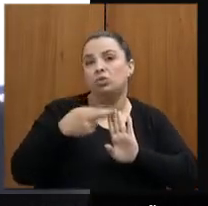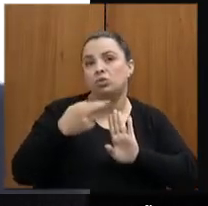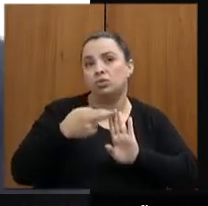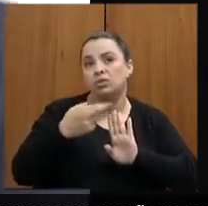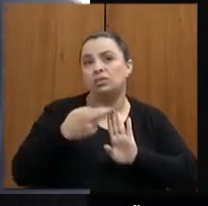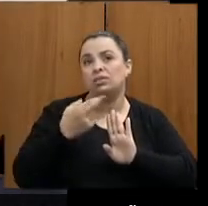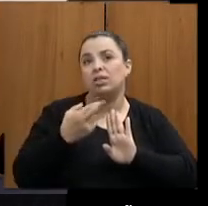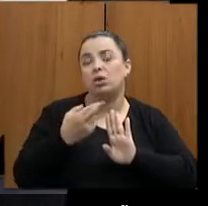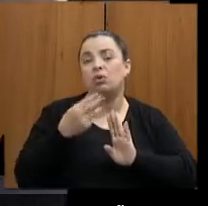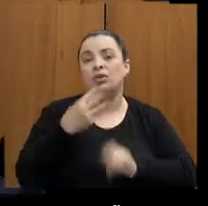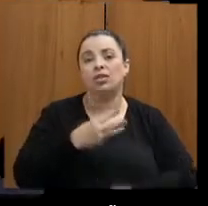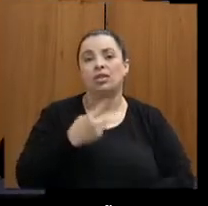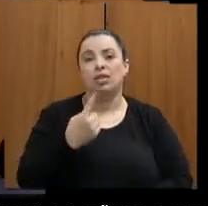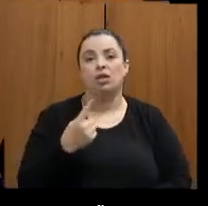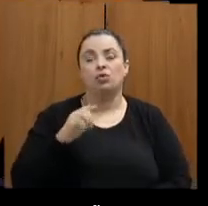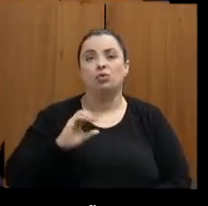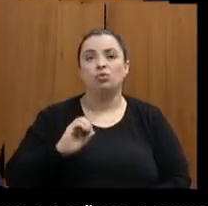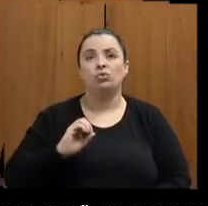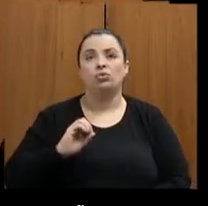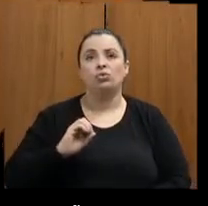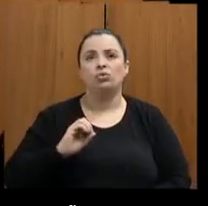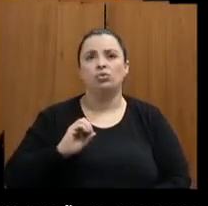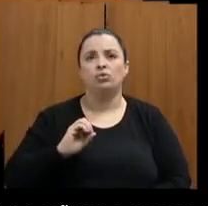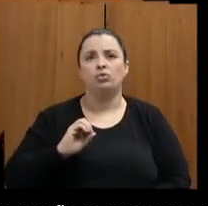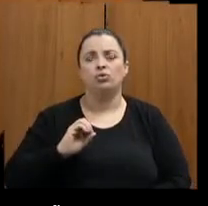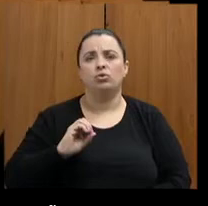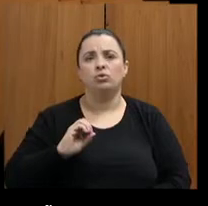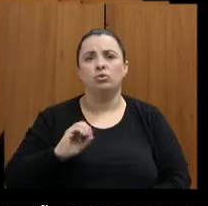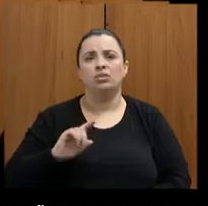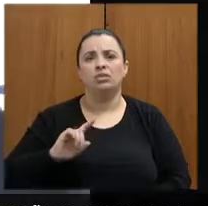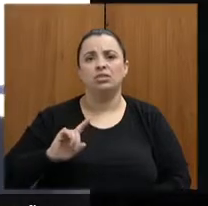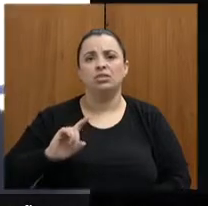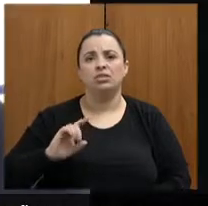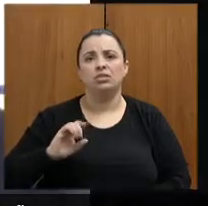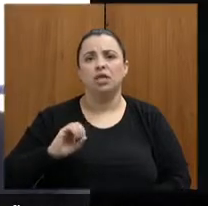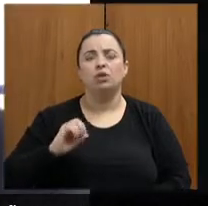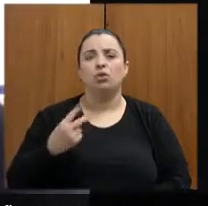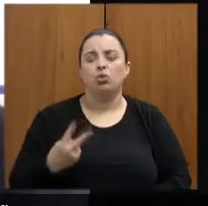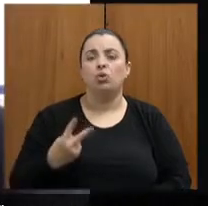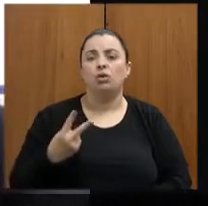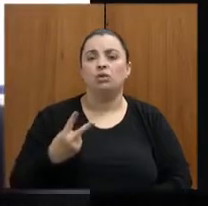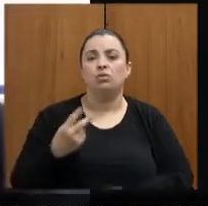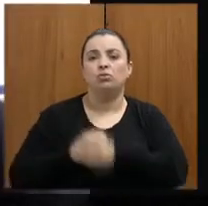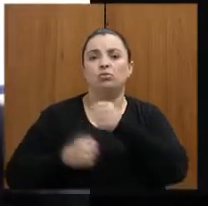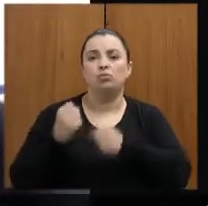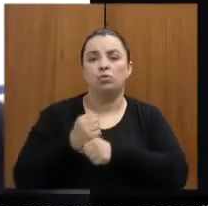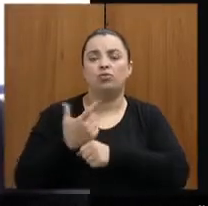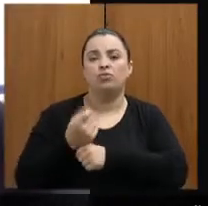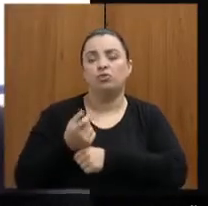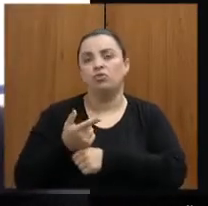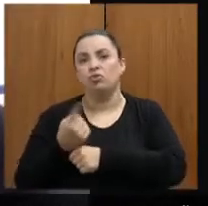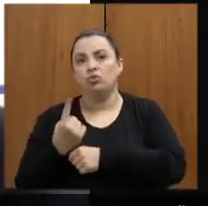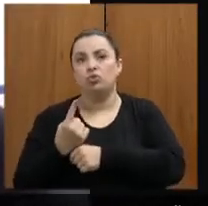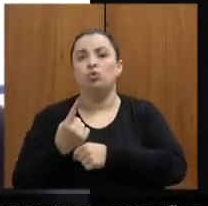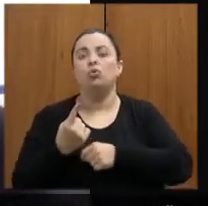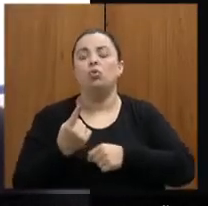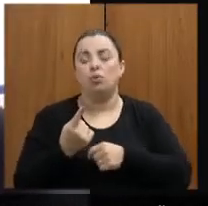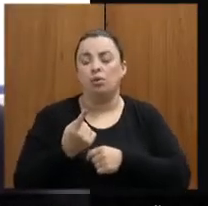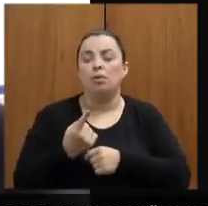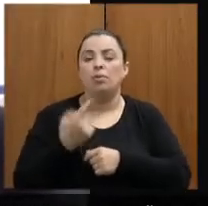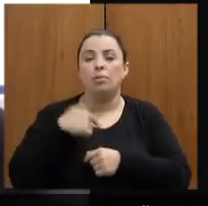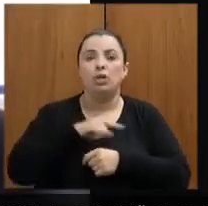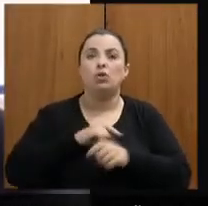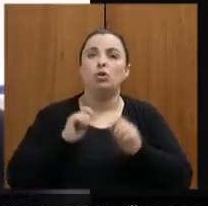3102 resposta 30 é 31022 21 para que a gente possa então